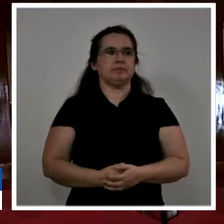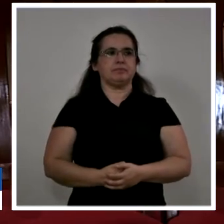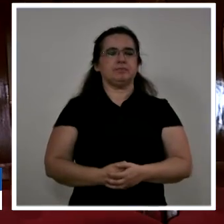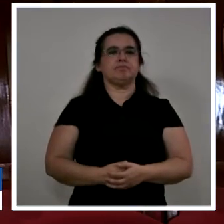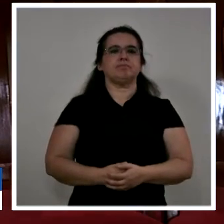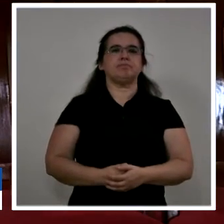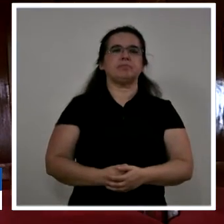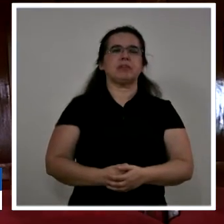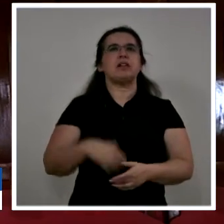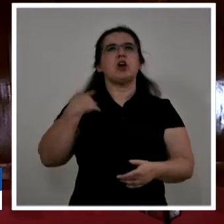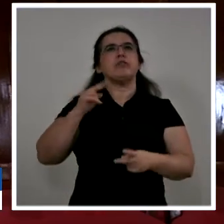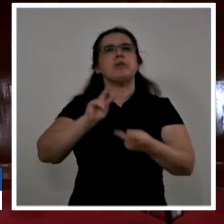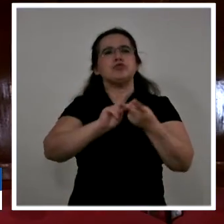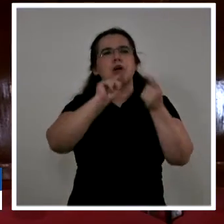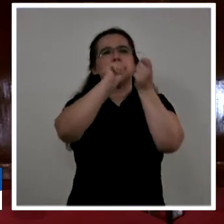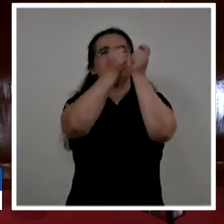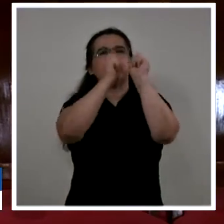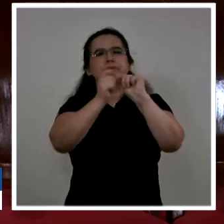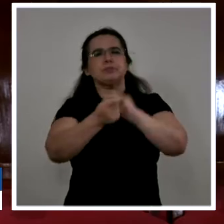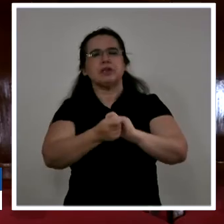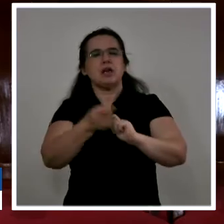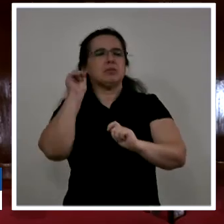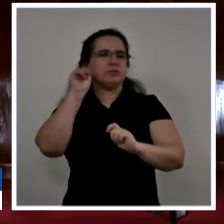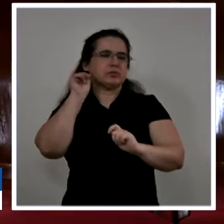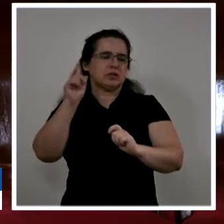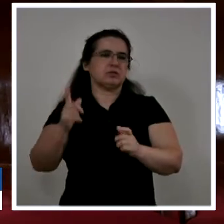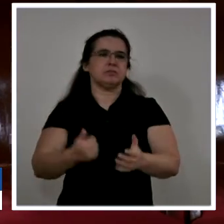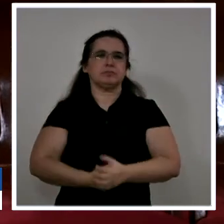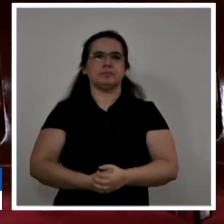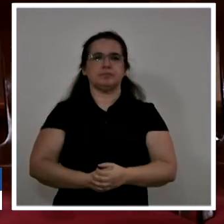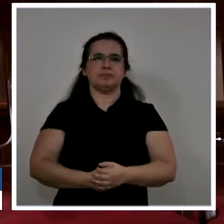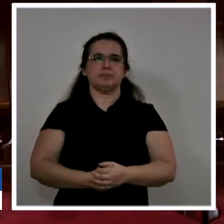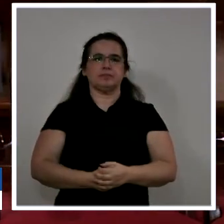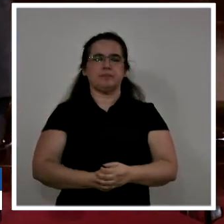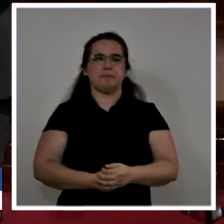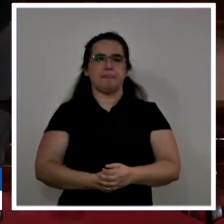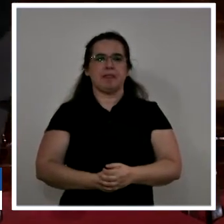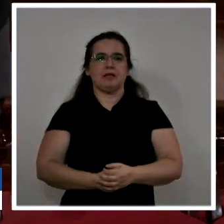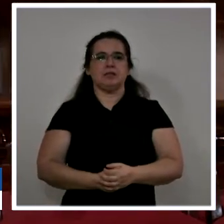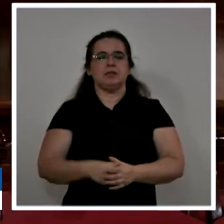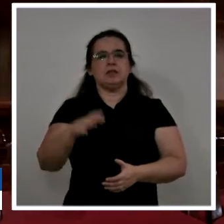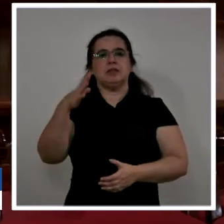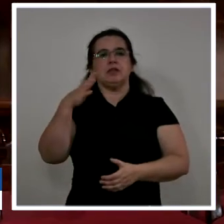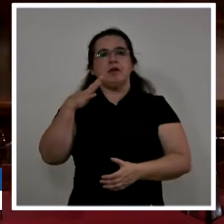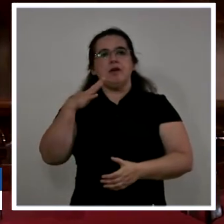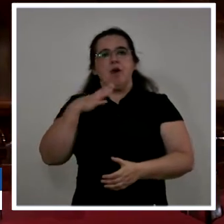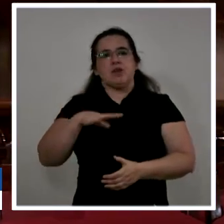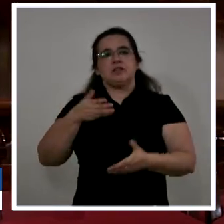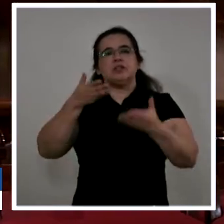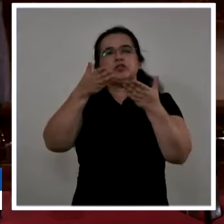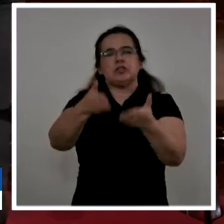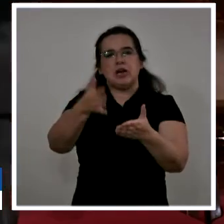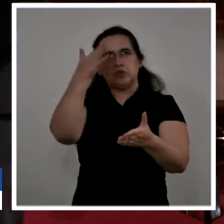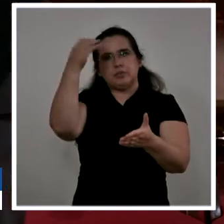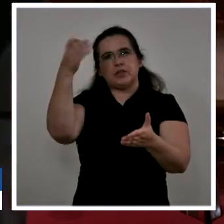portanto agora vamos fazer uma transição muito importante. We want to understand how the Bible and the spirit of prophecy. Eu quero ajudar-vos a entender como